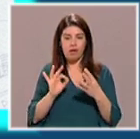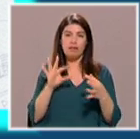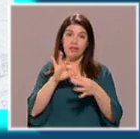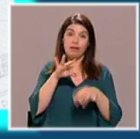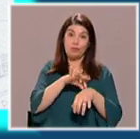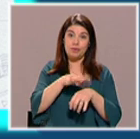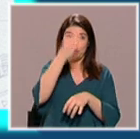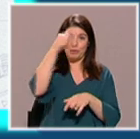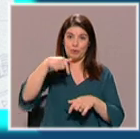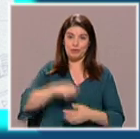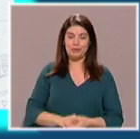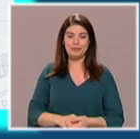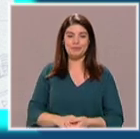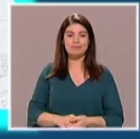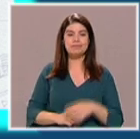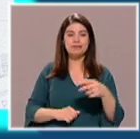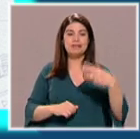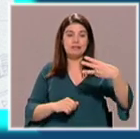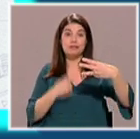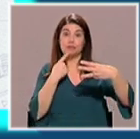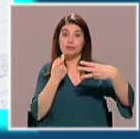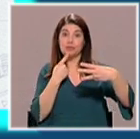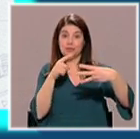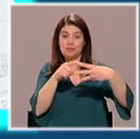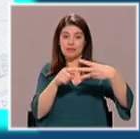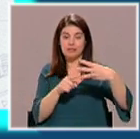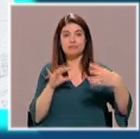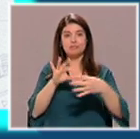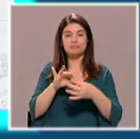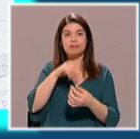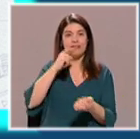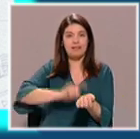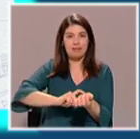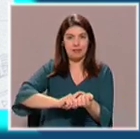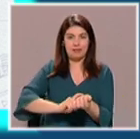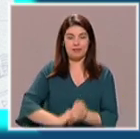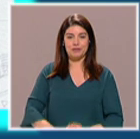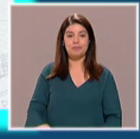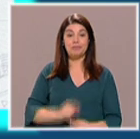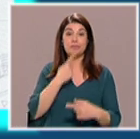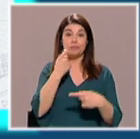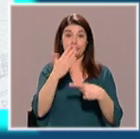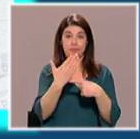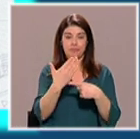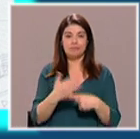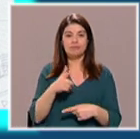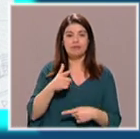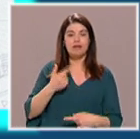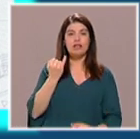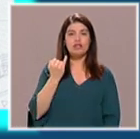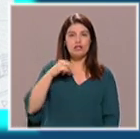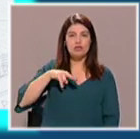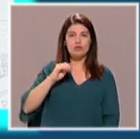doenças. Estas primeiras 3 questões dizem respeito à diabetes e, na primeira, a